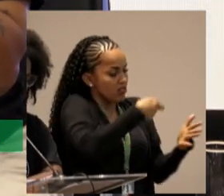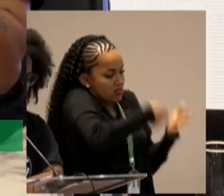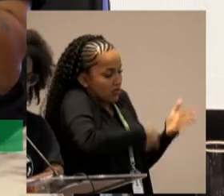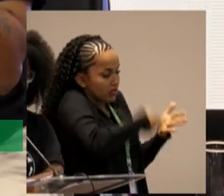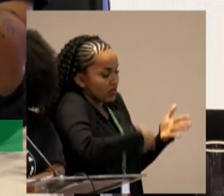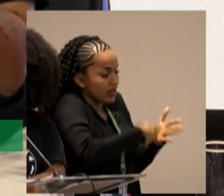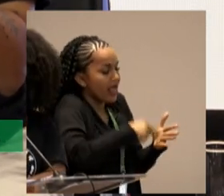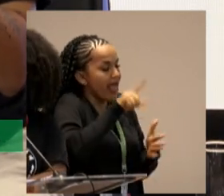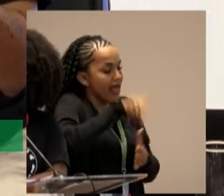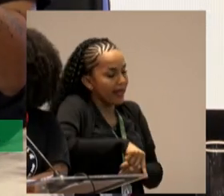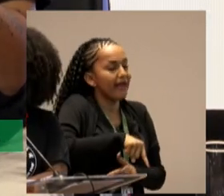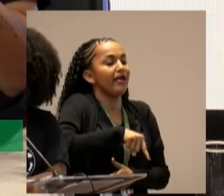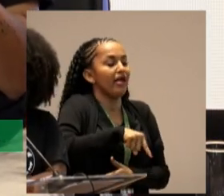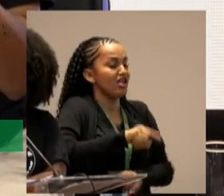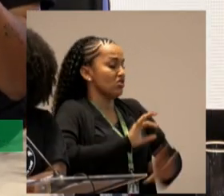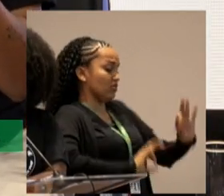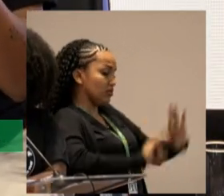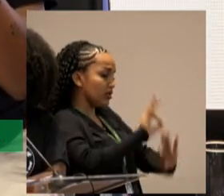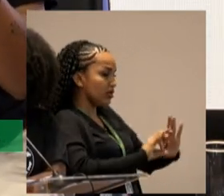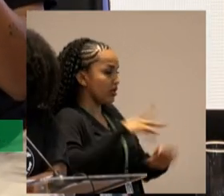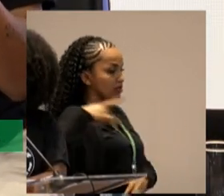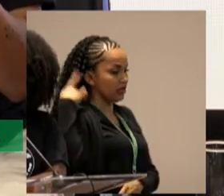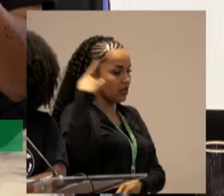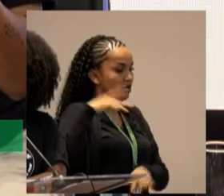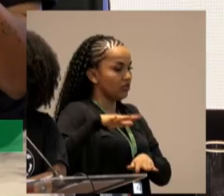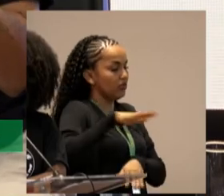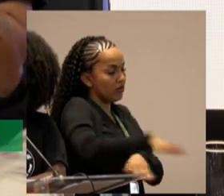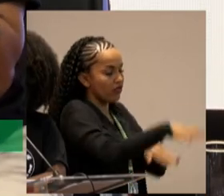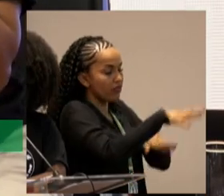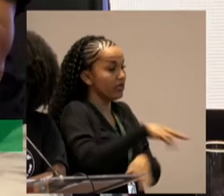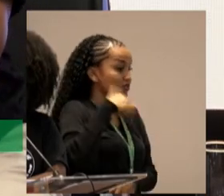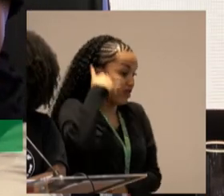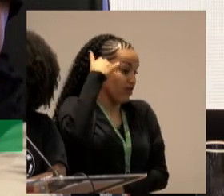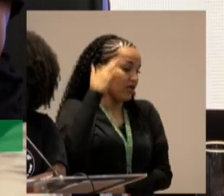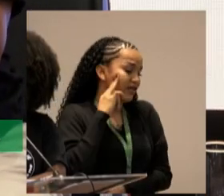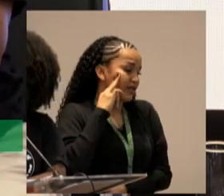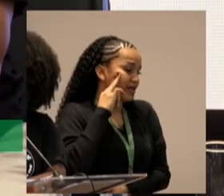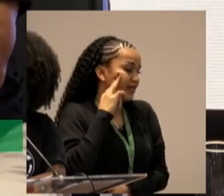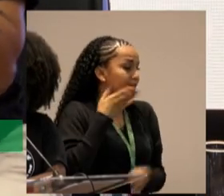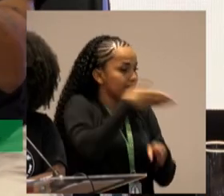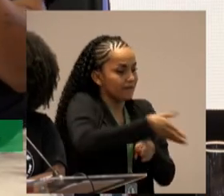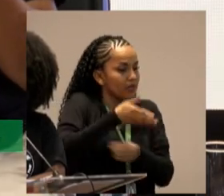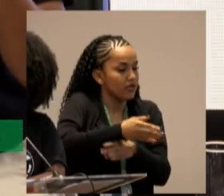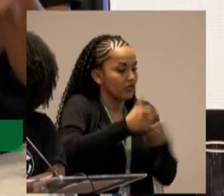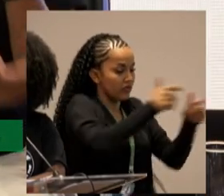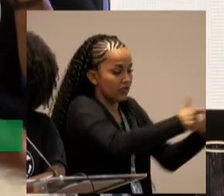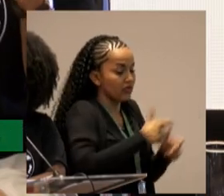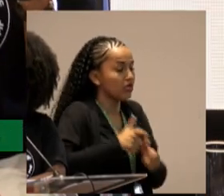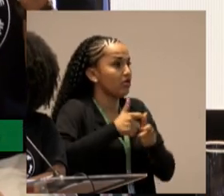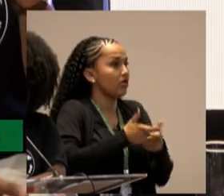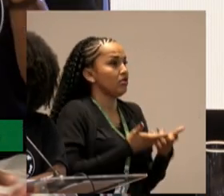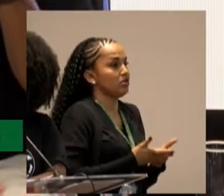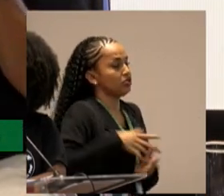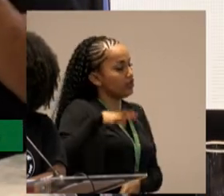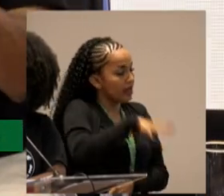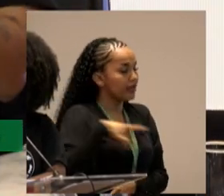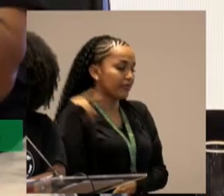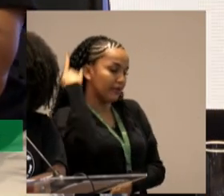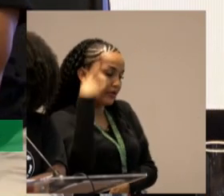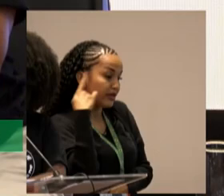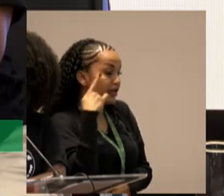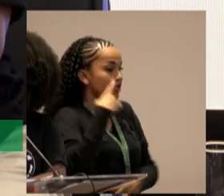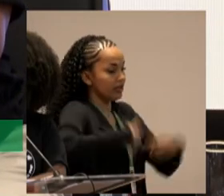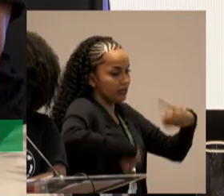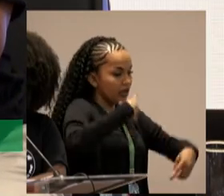histórica, ela é fruto da organização política do movimento negro, que ocupa vários espaços, seja no campo da política, no